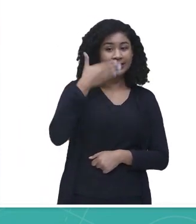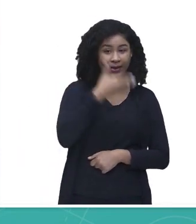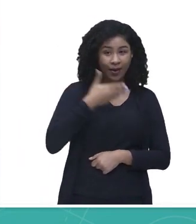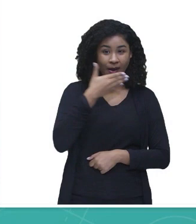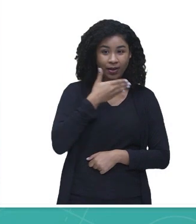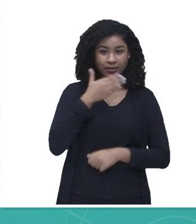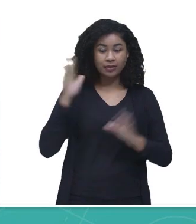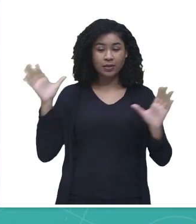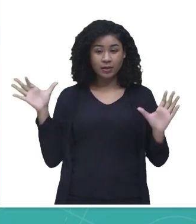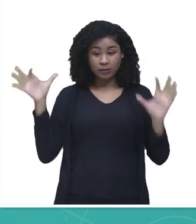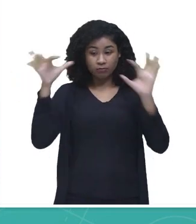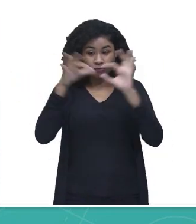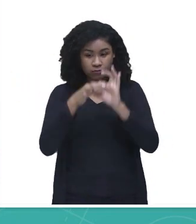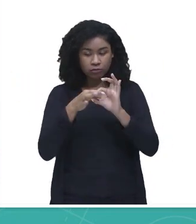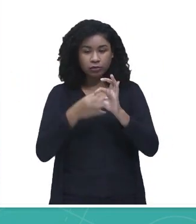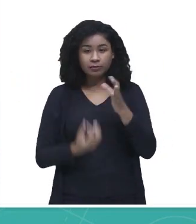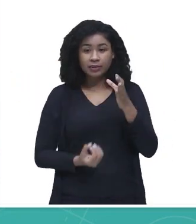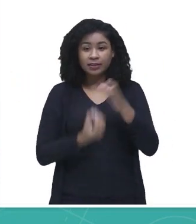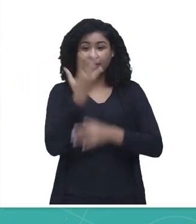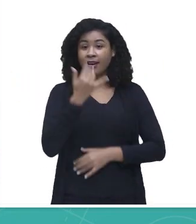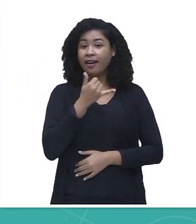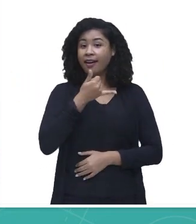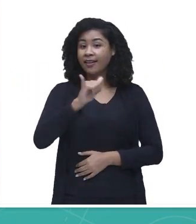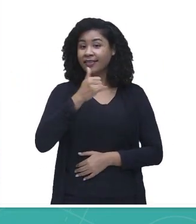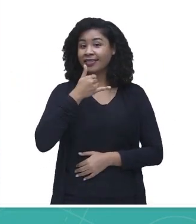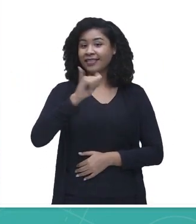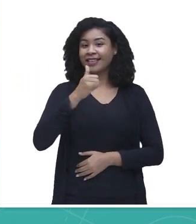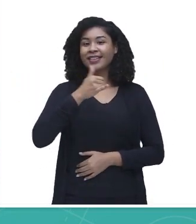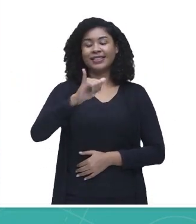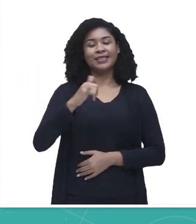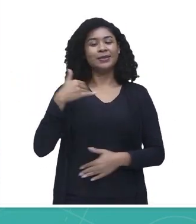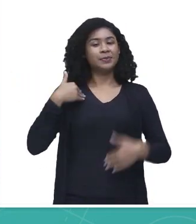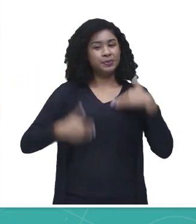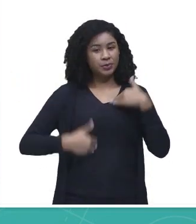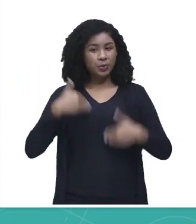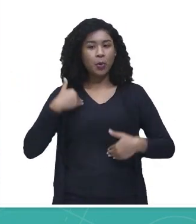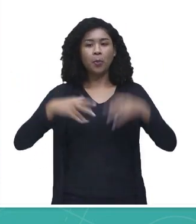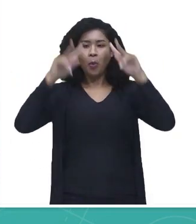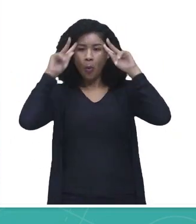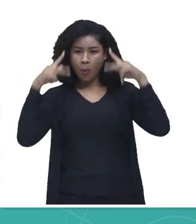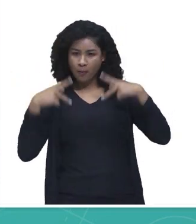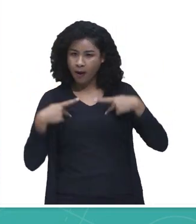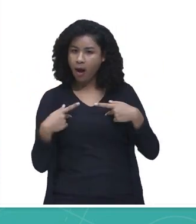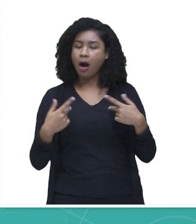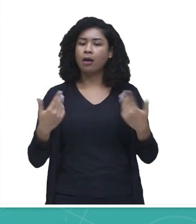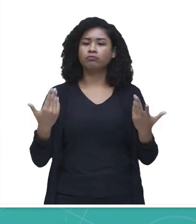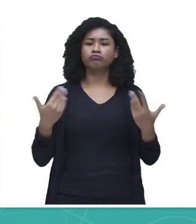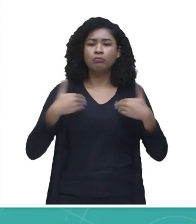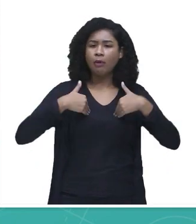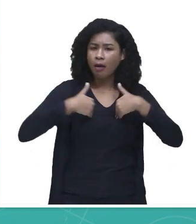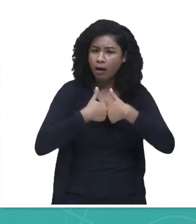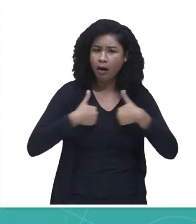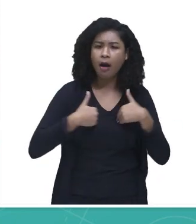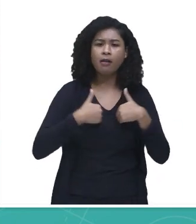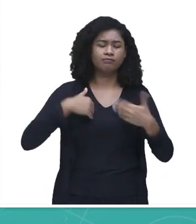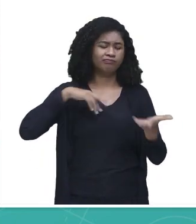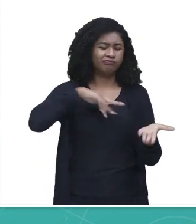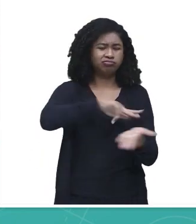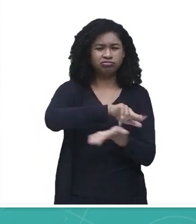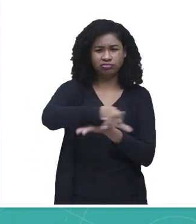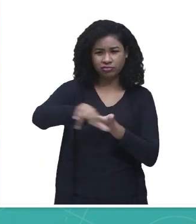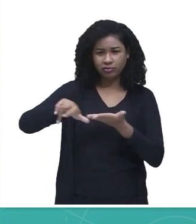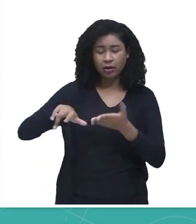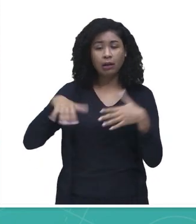né? Não só dos seres humanos, mas também dos outros seres vivos. Tá? Então, a gente precisa respirar para